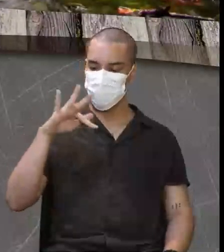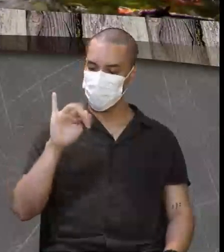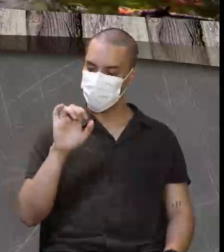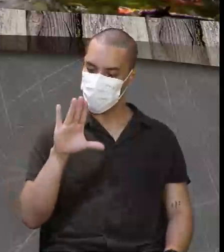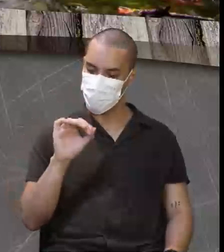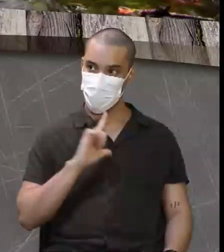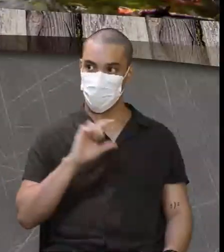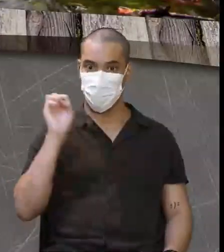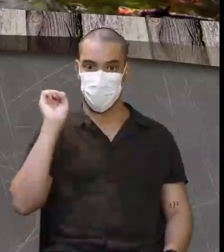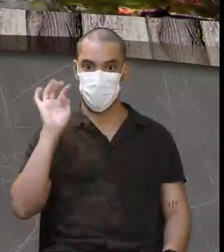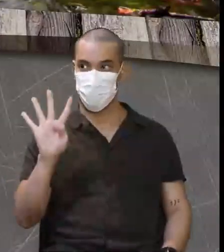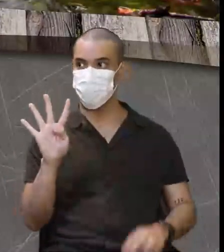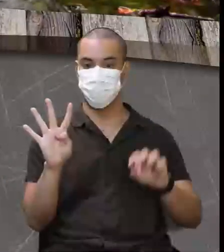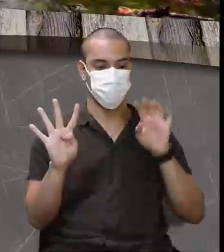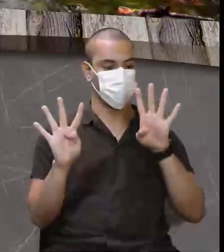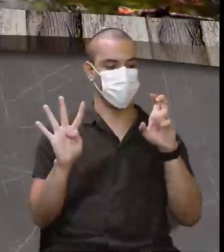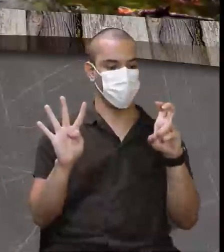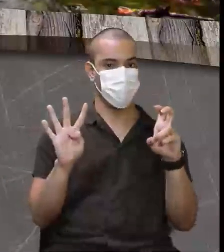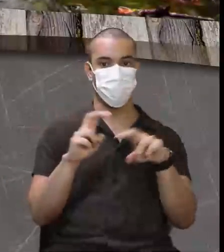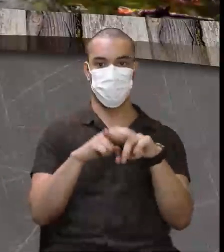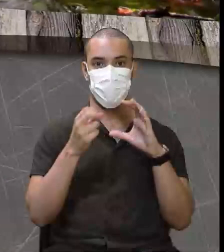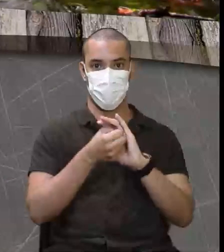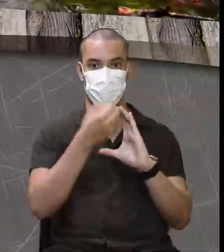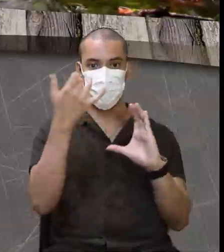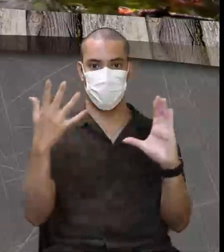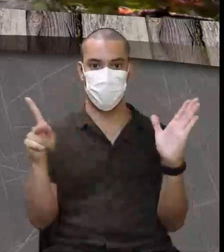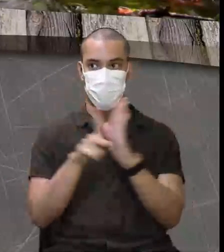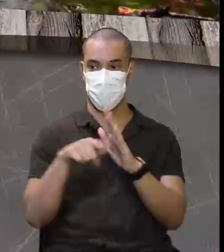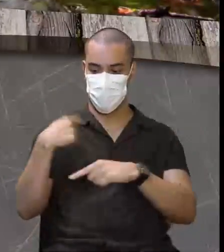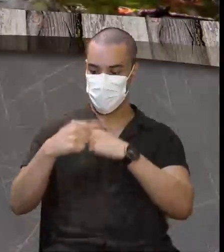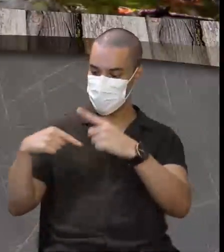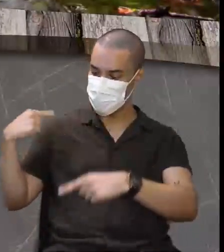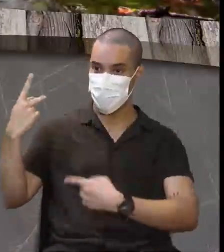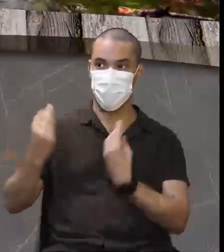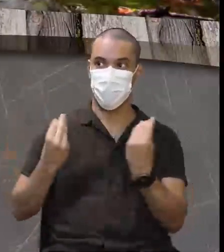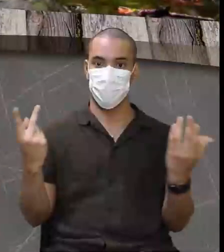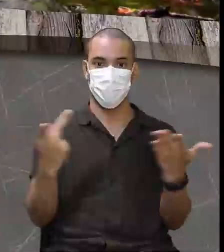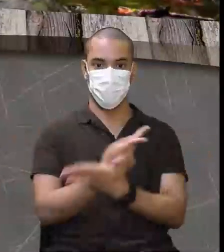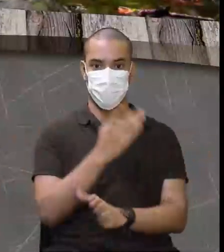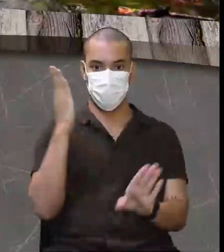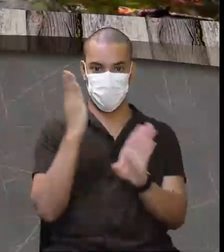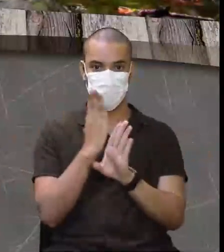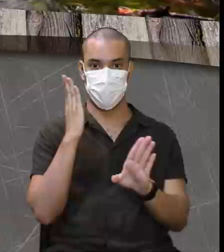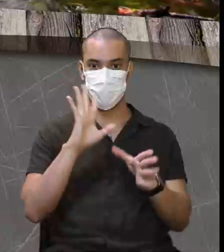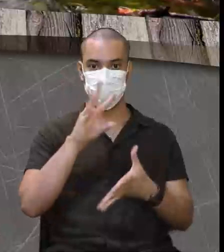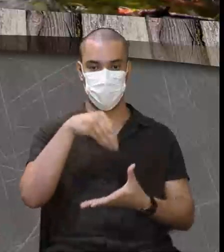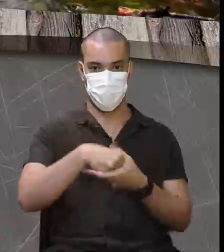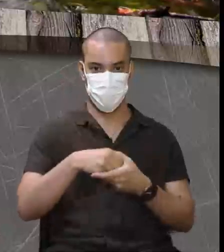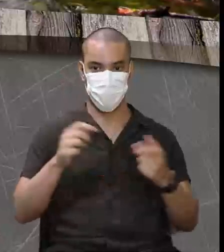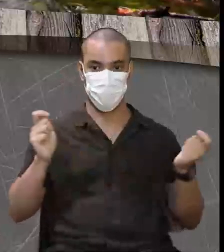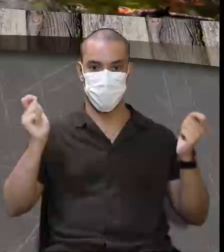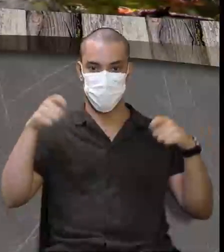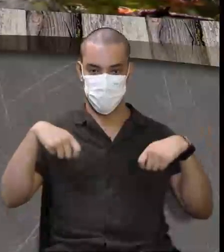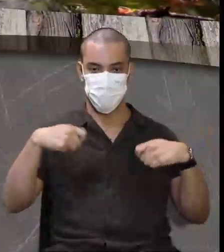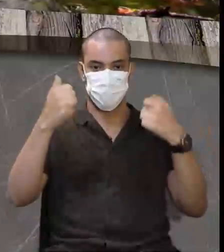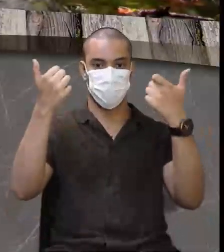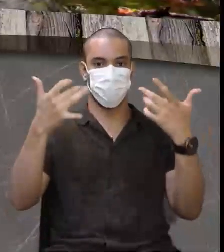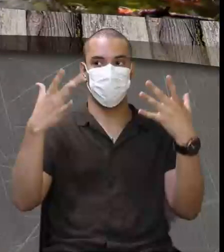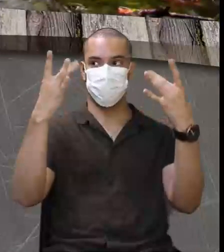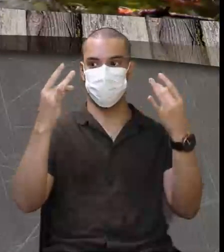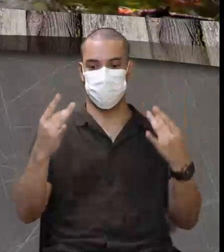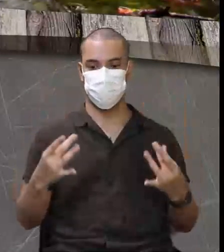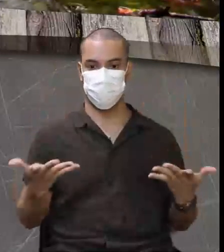e 5. Então, essas características são as que vão identificar as hereditariedades